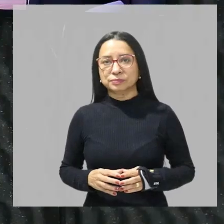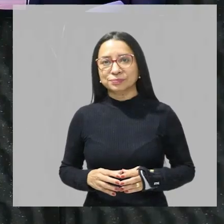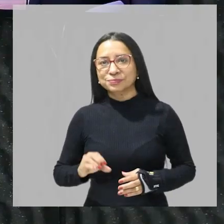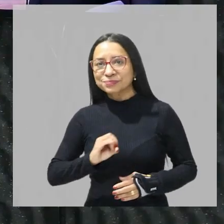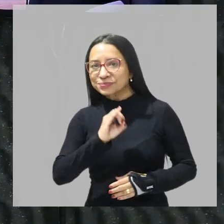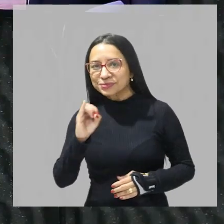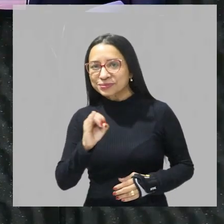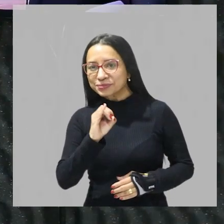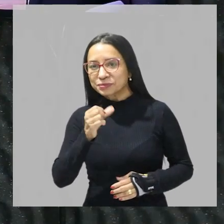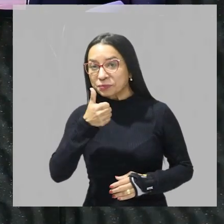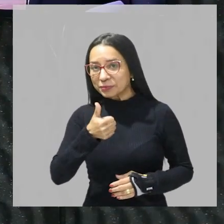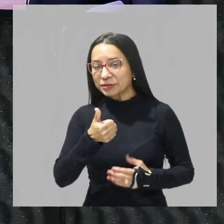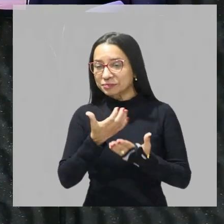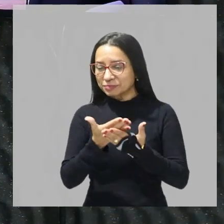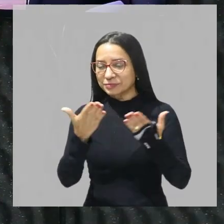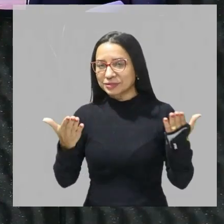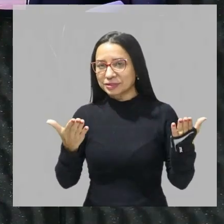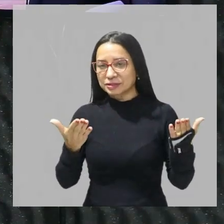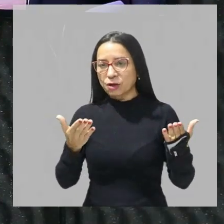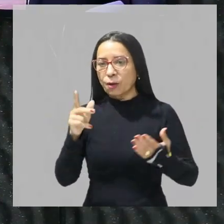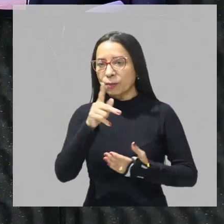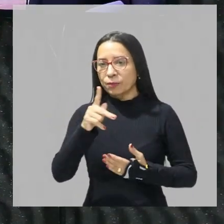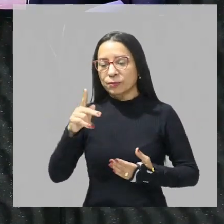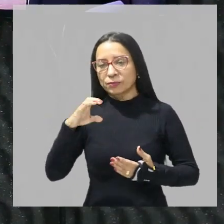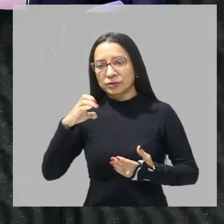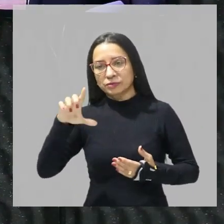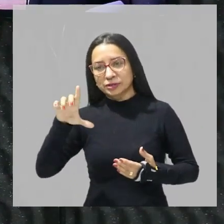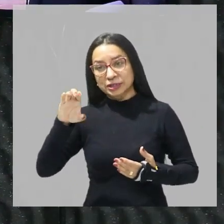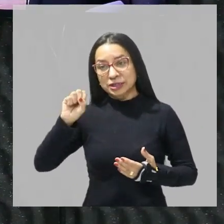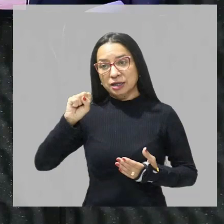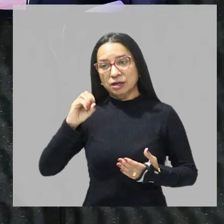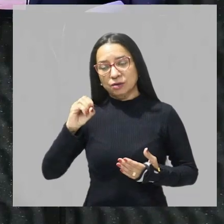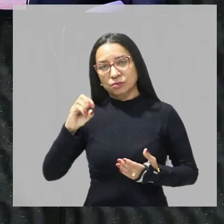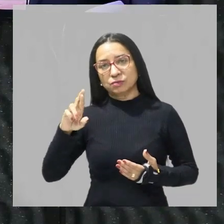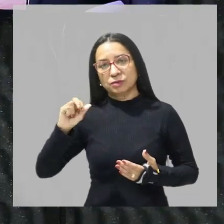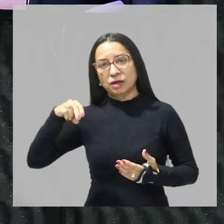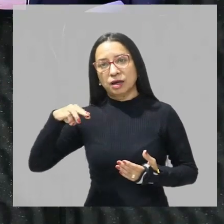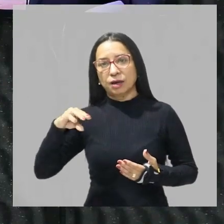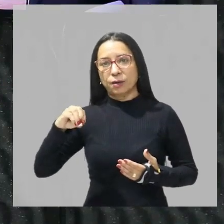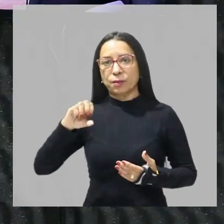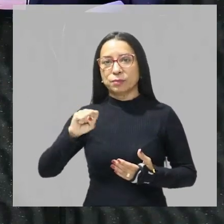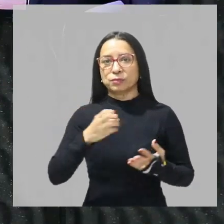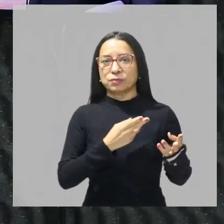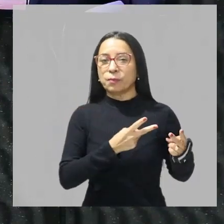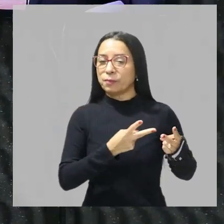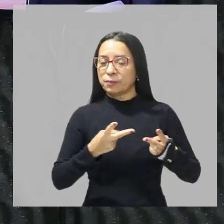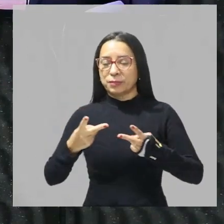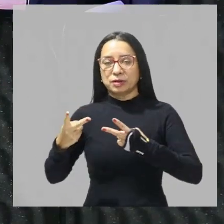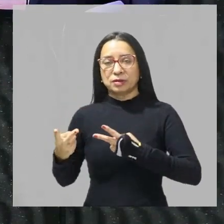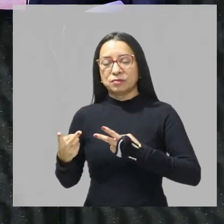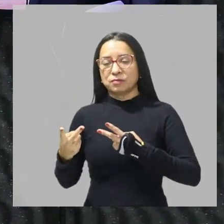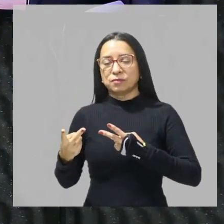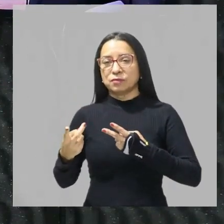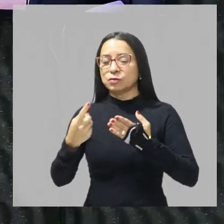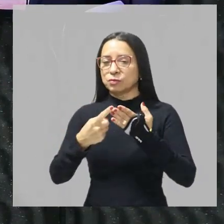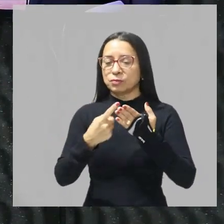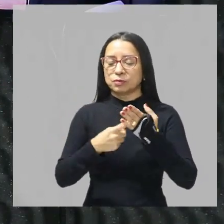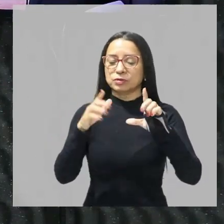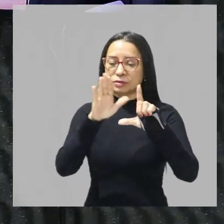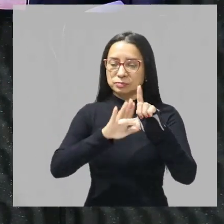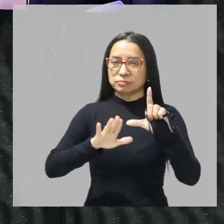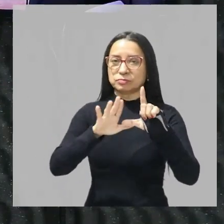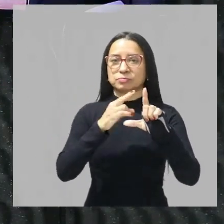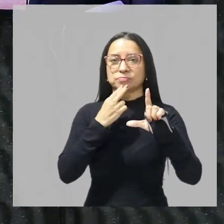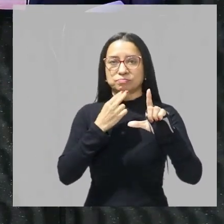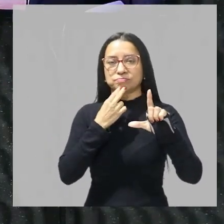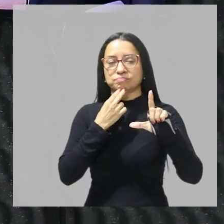Fala, galerinha, tudo bem com vocês? Aqui quem vos fala é o professor Celso Ramos. Sejam bem-vindos a mais um projeto aqui da plataforma